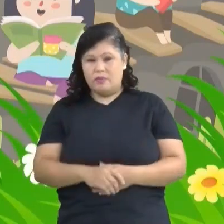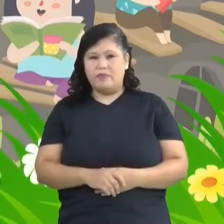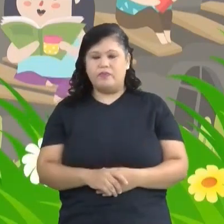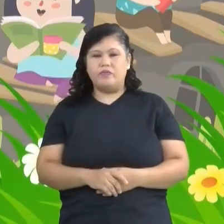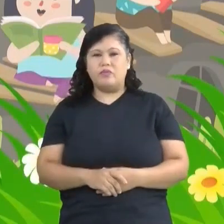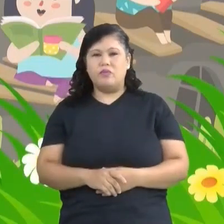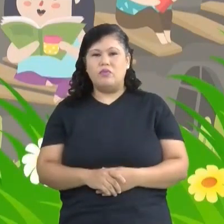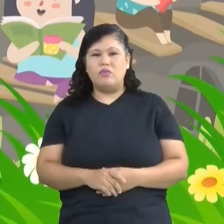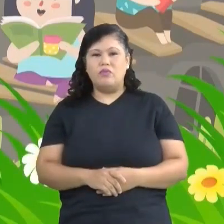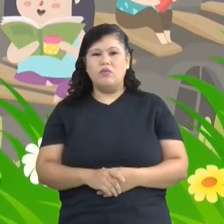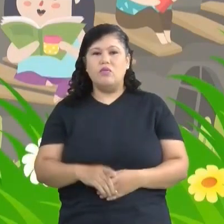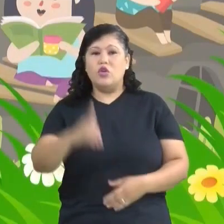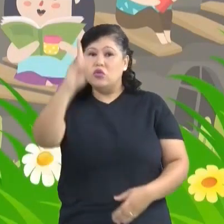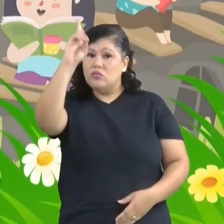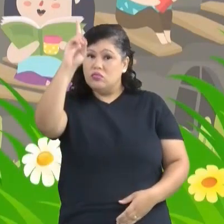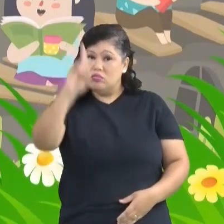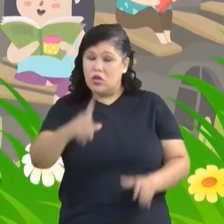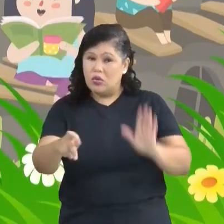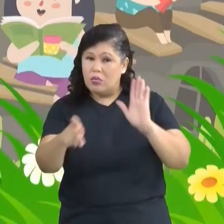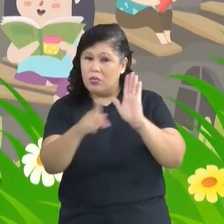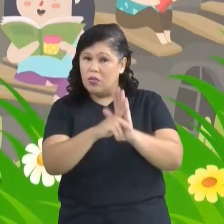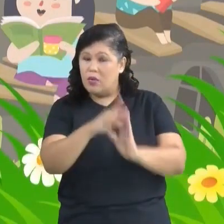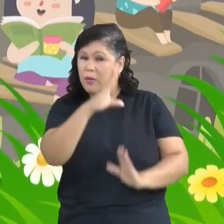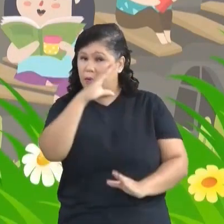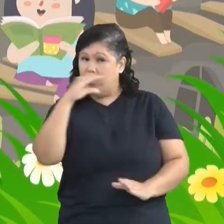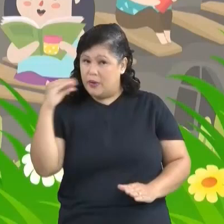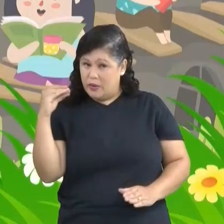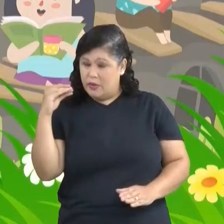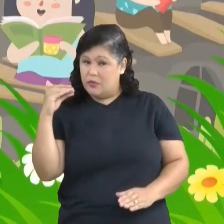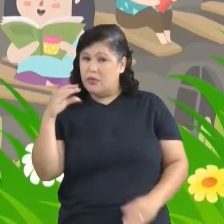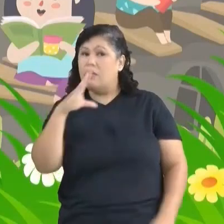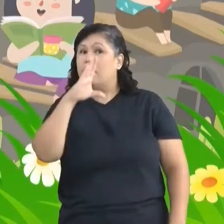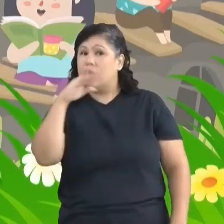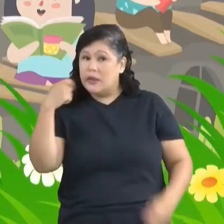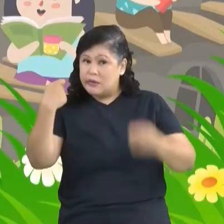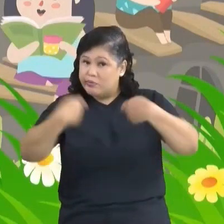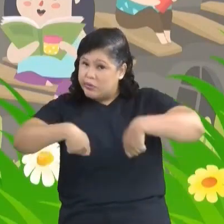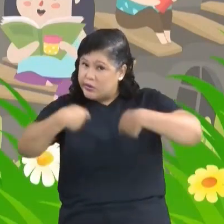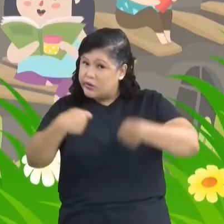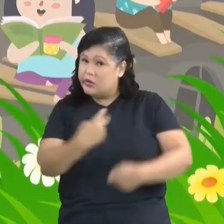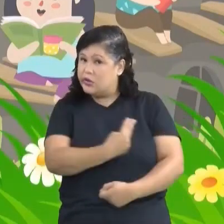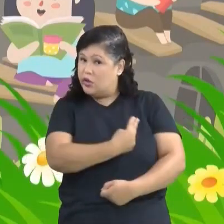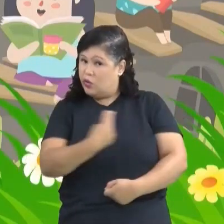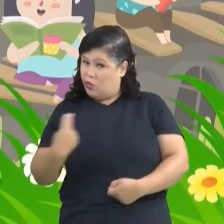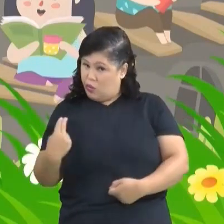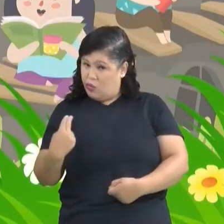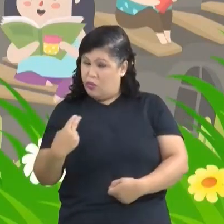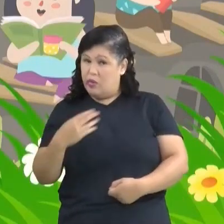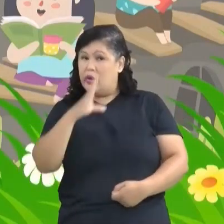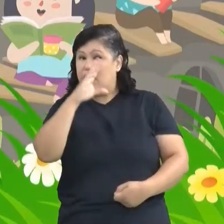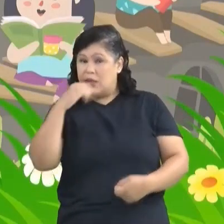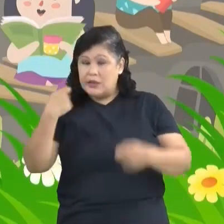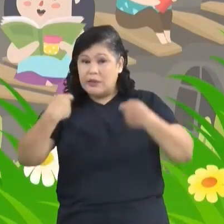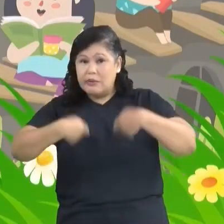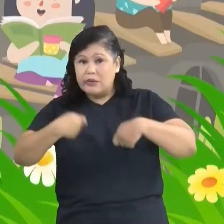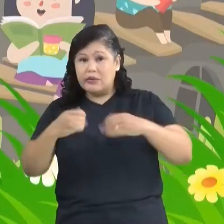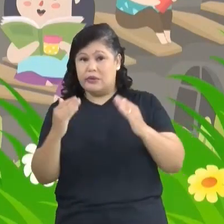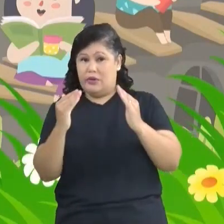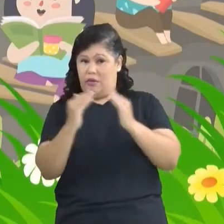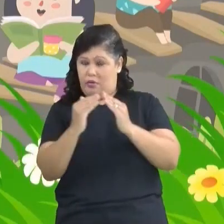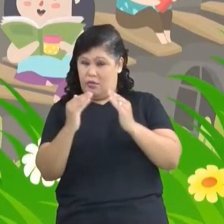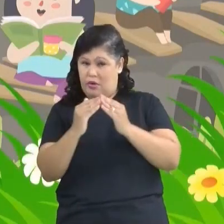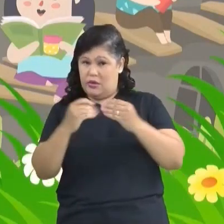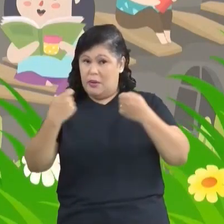o direito das crianças. Criança tem que ter nome, criança tem que ter lar, ter